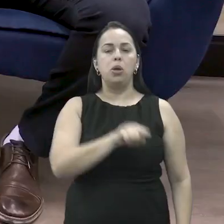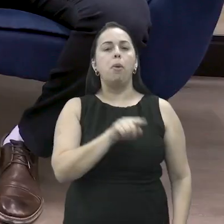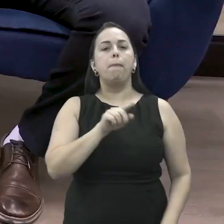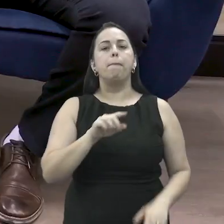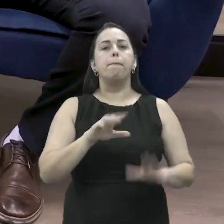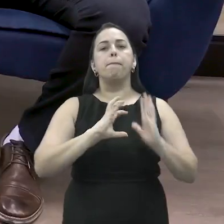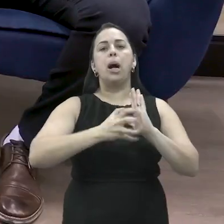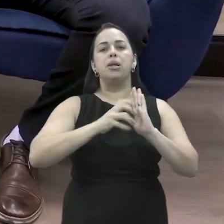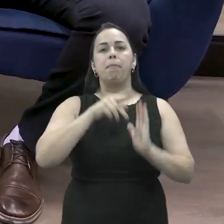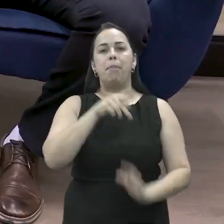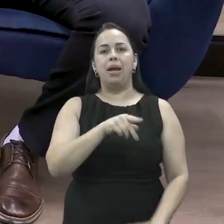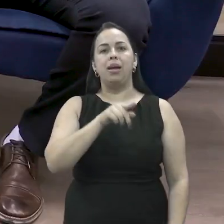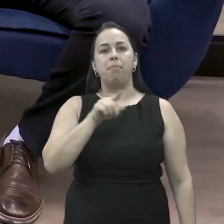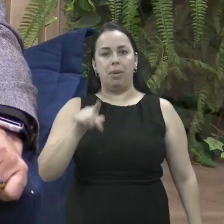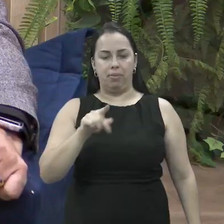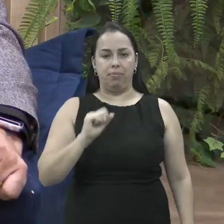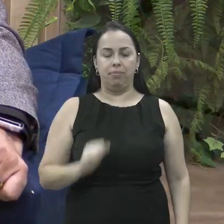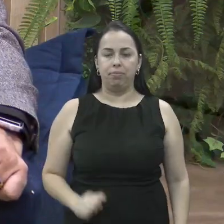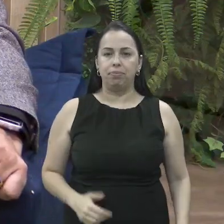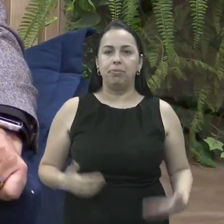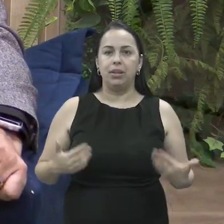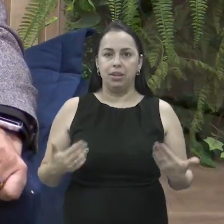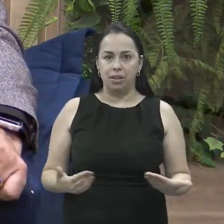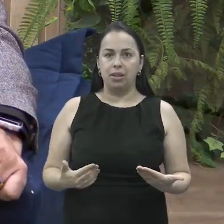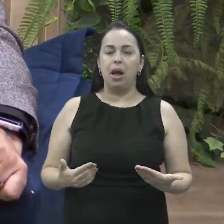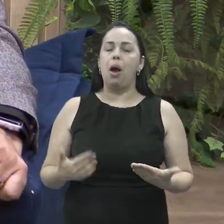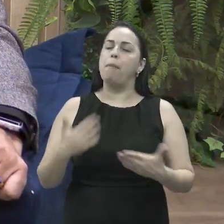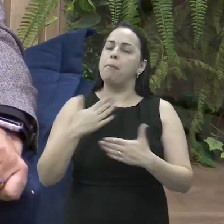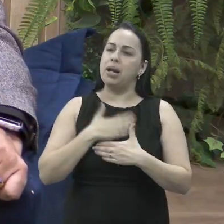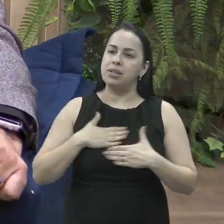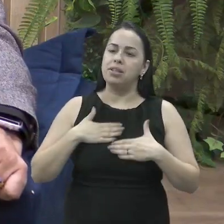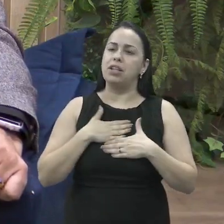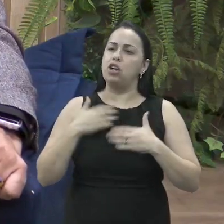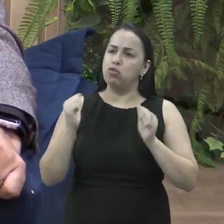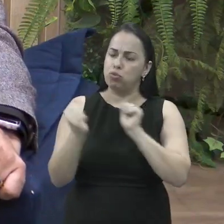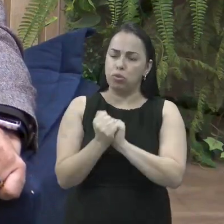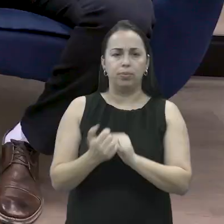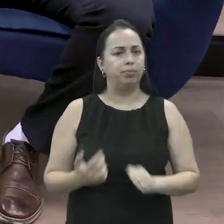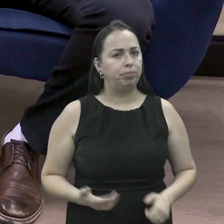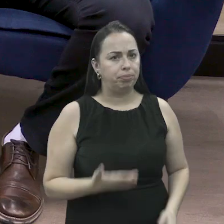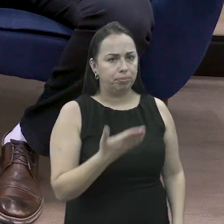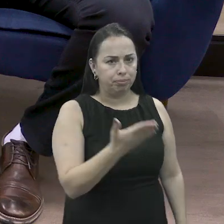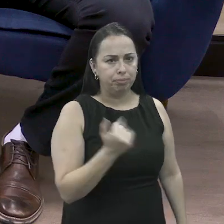PSD. Seja bem-vindo, vereador. Obrigado, Dani. É uma satisfação estar com você e com a TV Câmara.